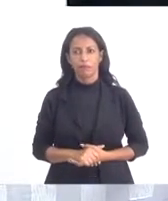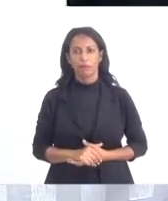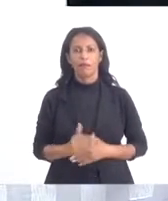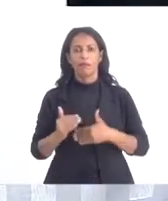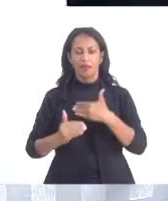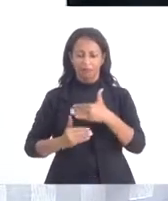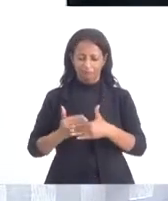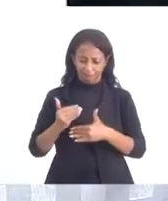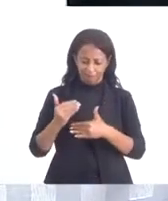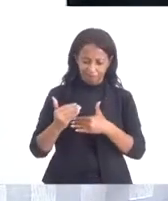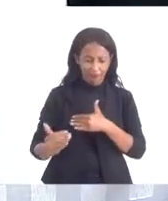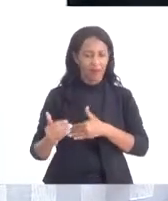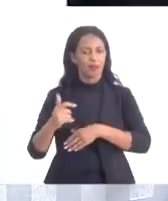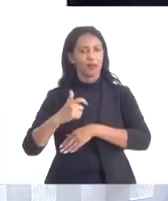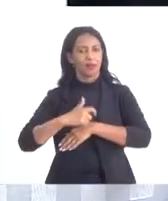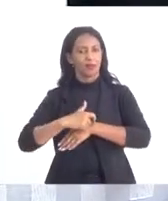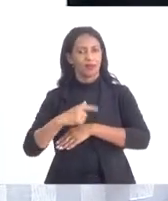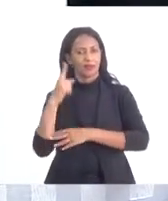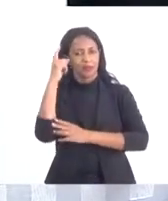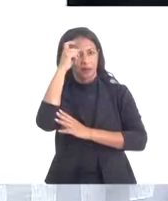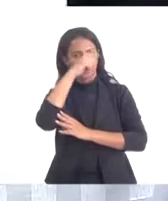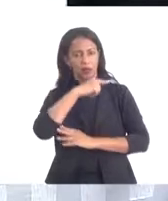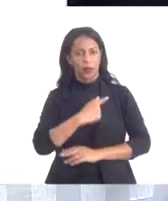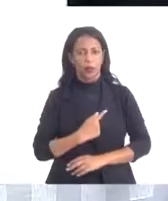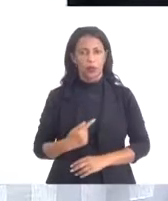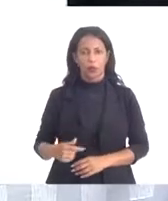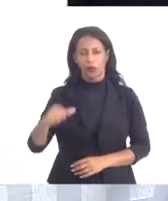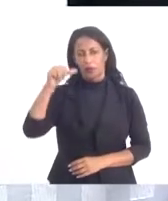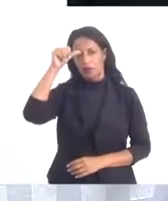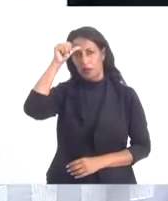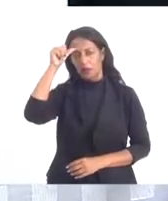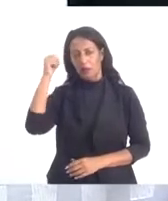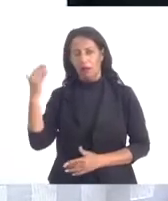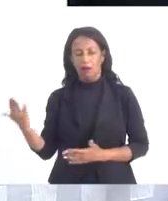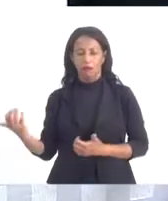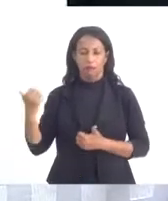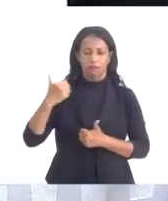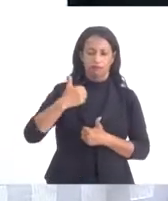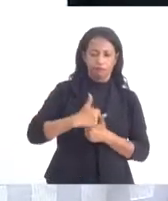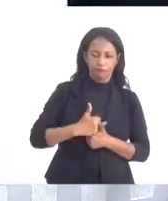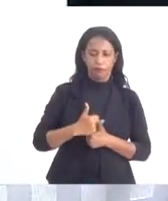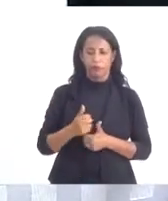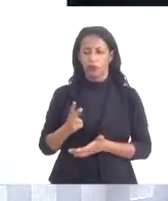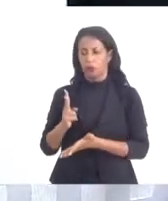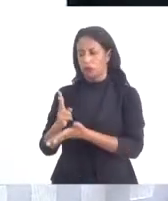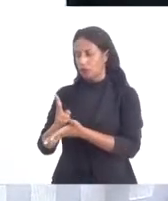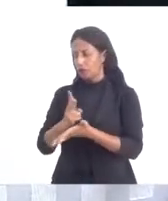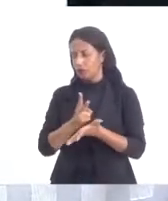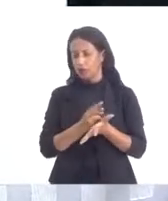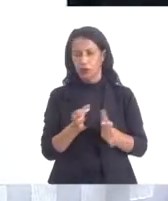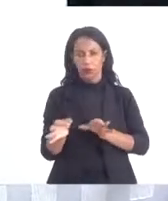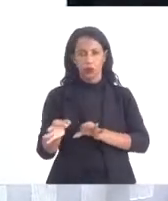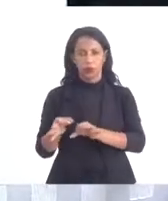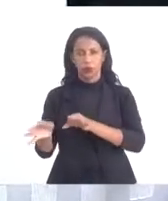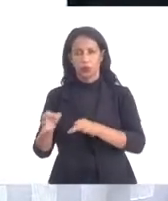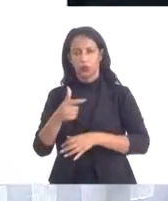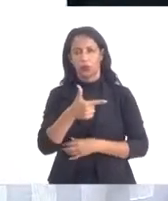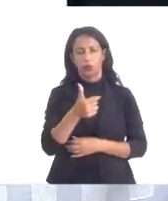Passamos por mais um momento difícil. O governador Cláudio Castro entra, continua o ajuste de